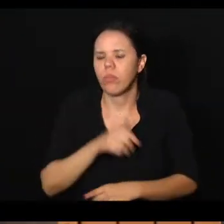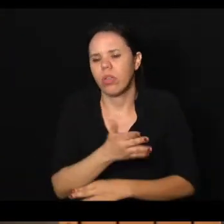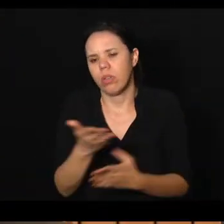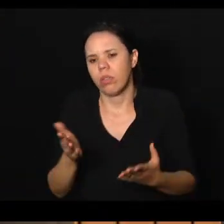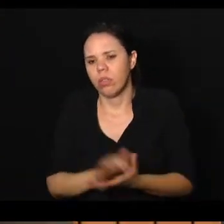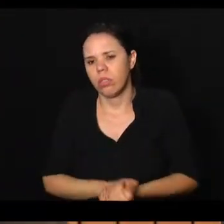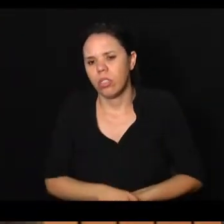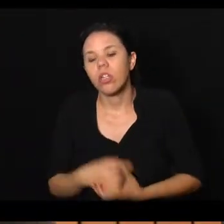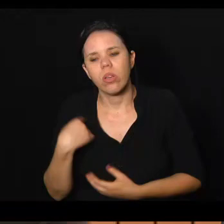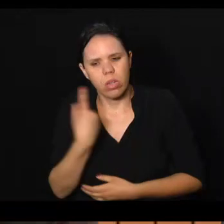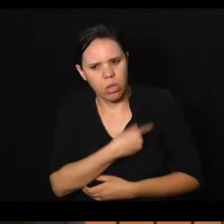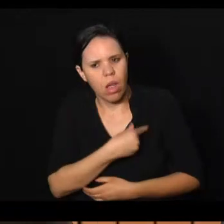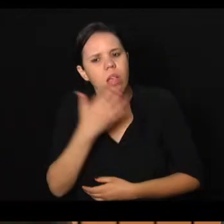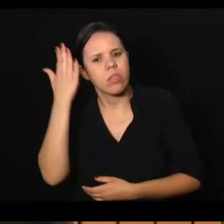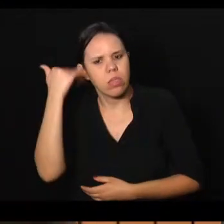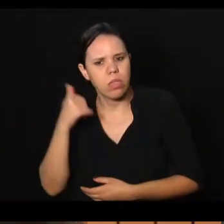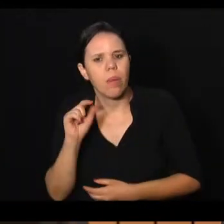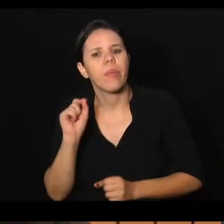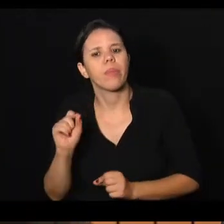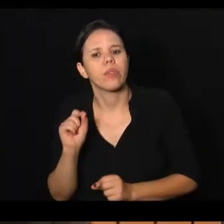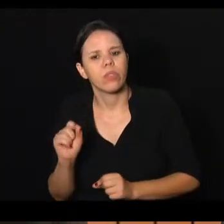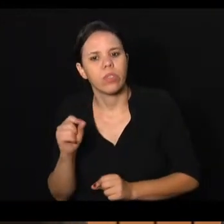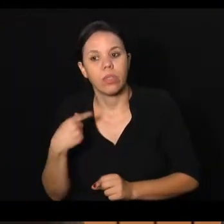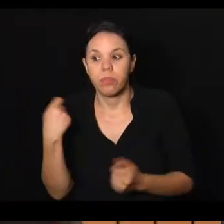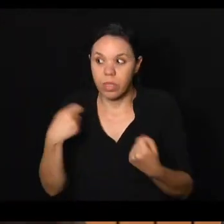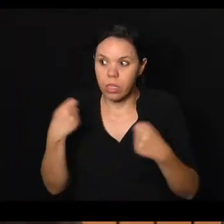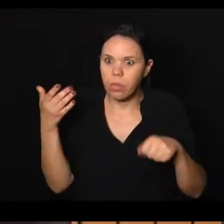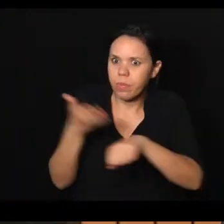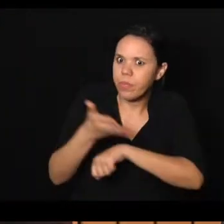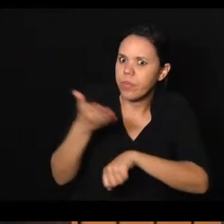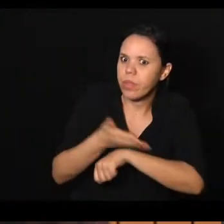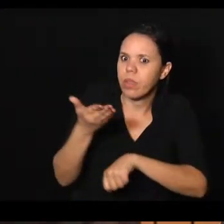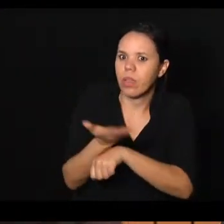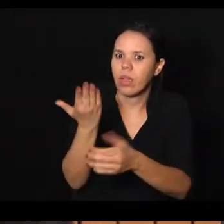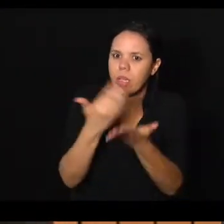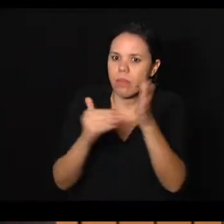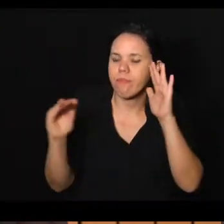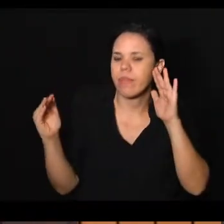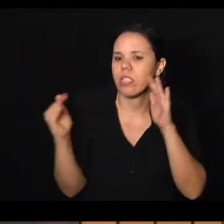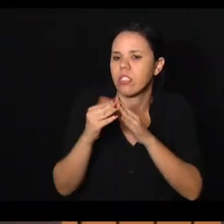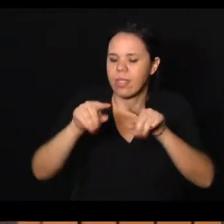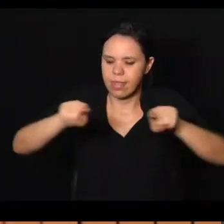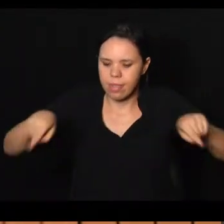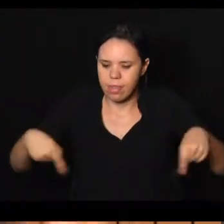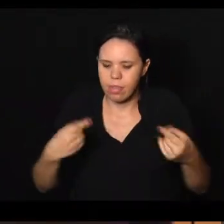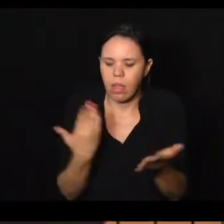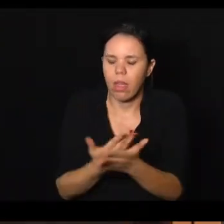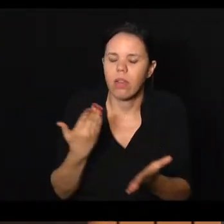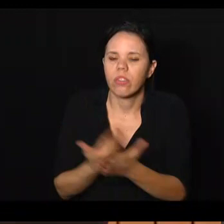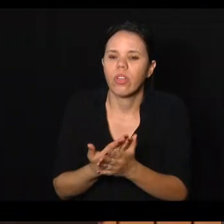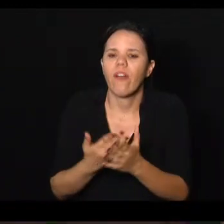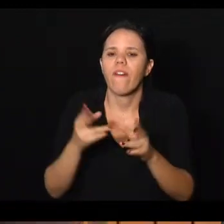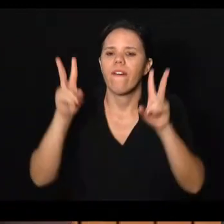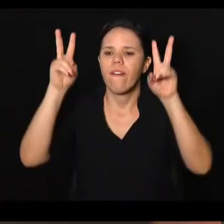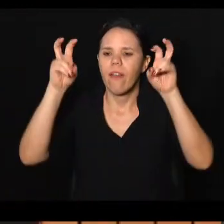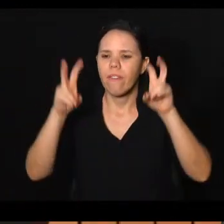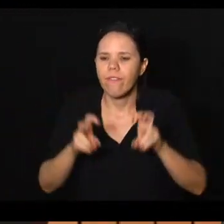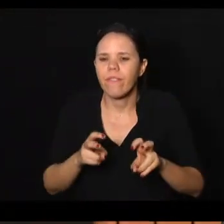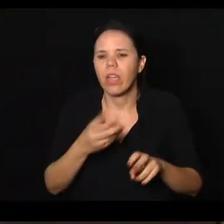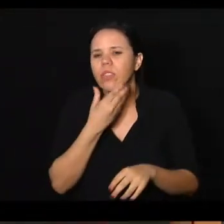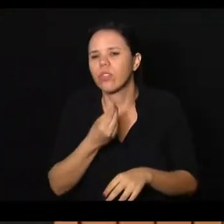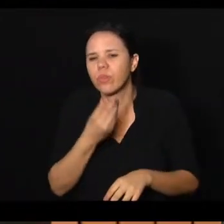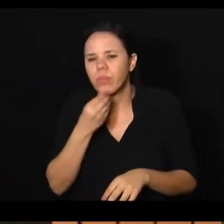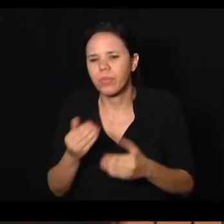vereador, que nós vamos ter que ir para a escola. Nós vamos ter que ir para a sala de aula, falar com o menino